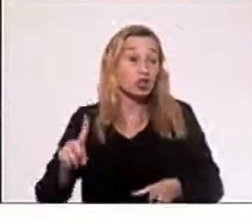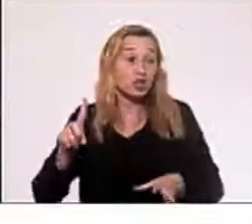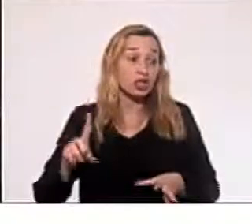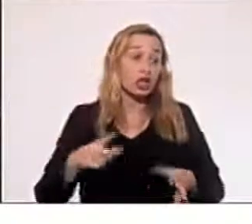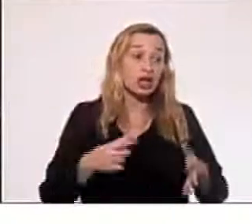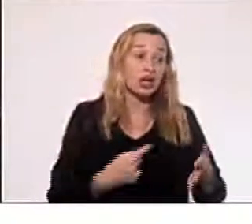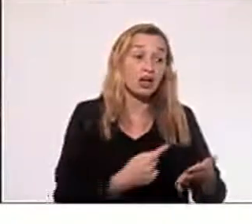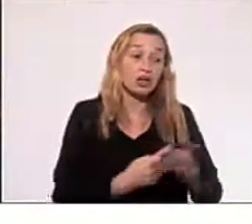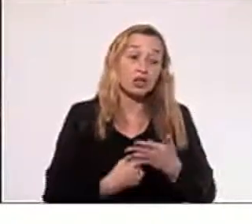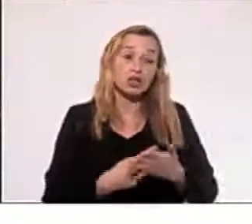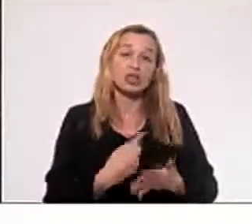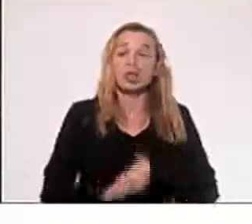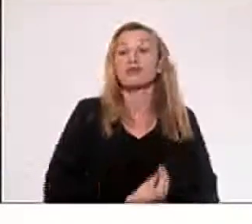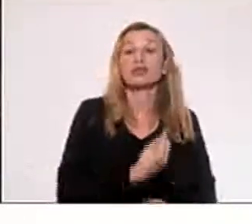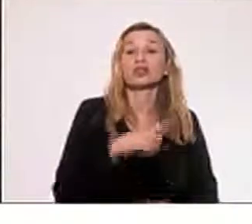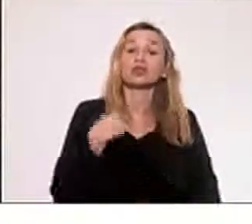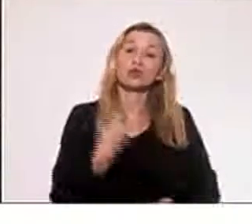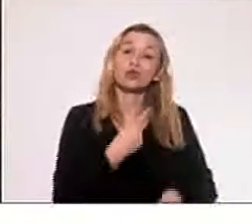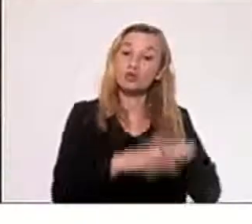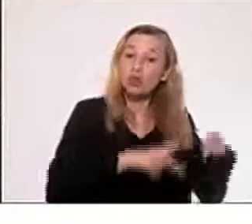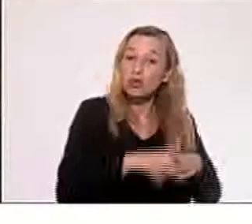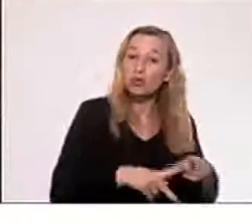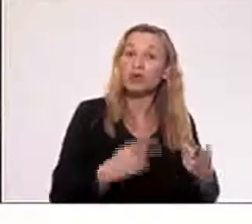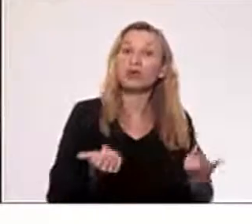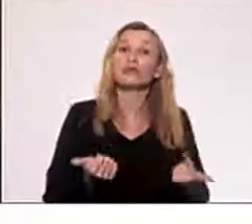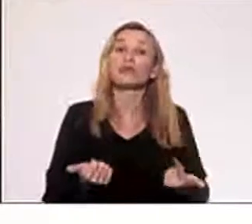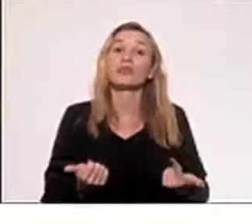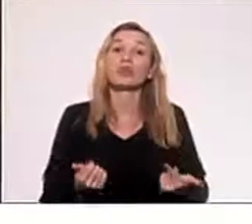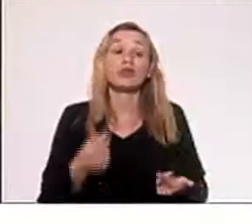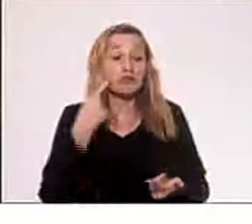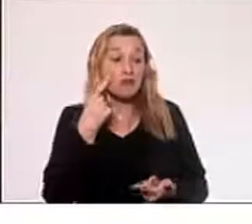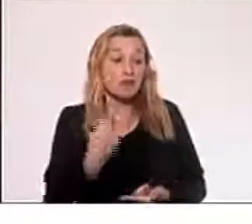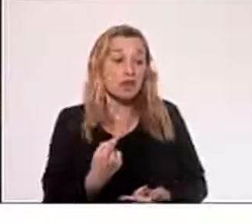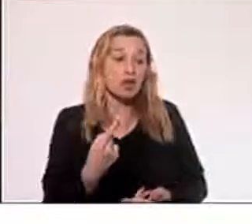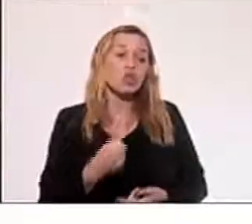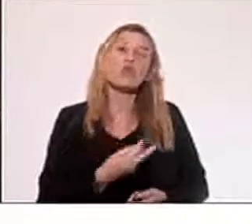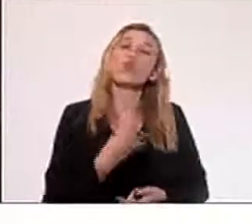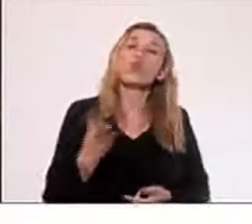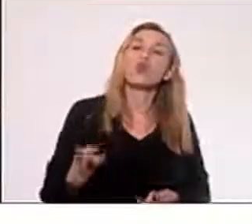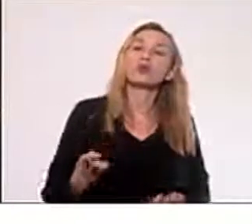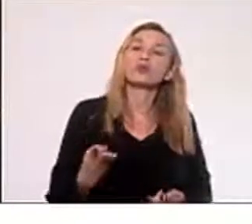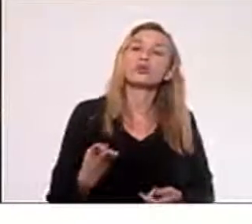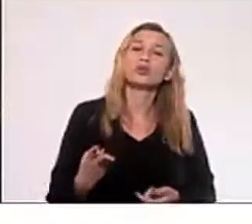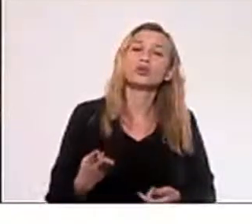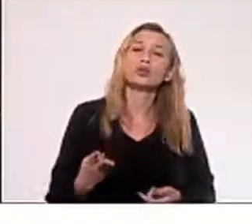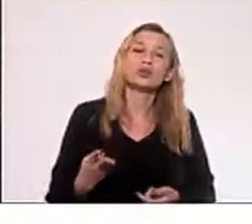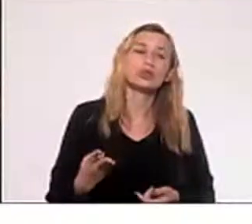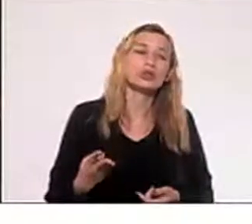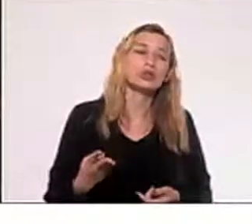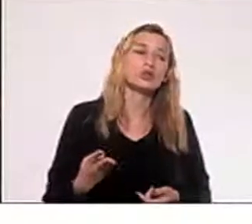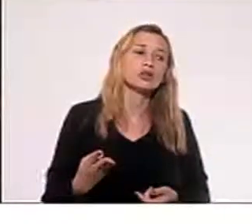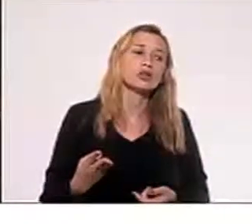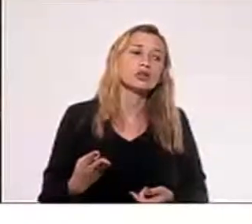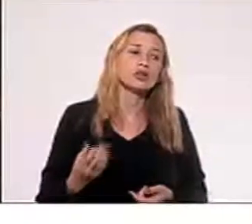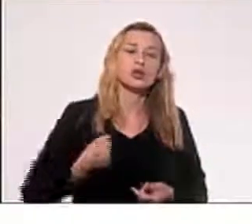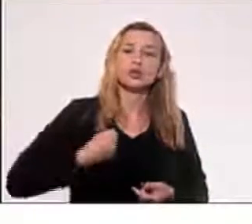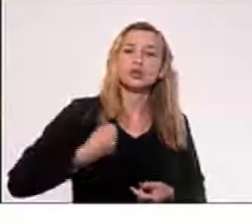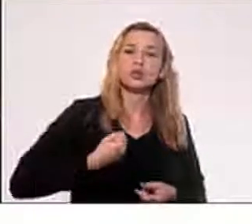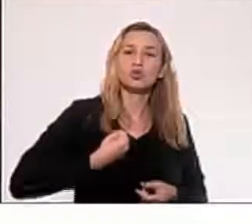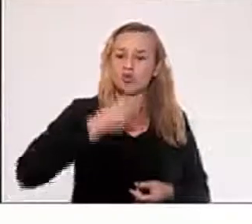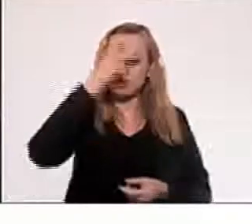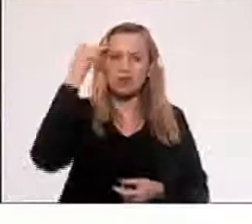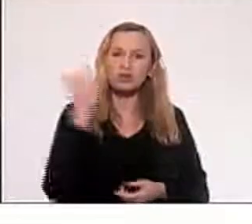assegurar a vida da nossa população, a gente vê o quanto que os recordes de